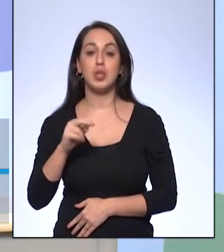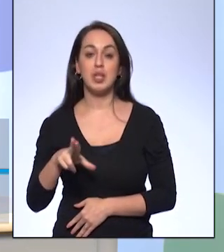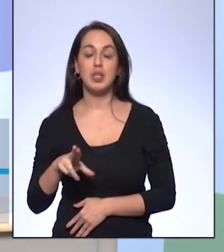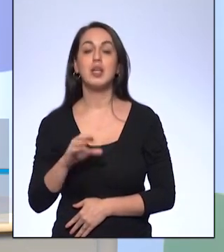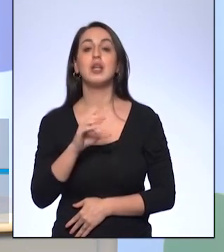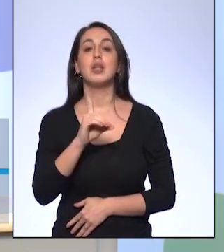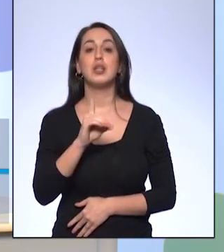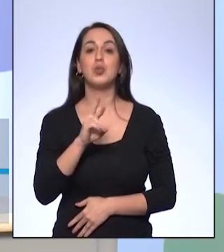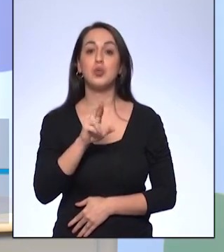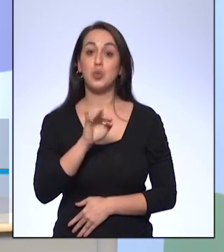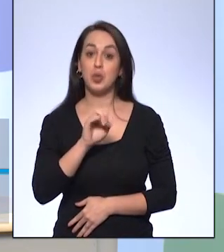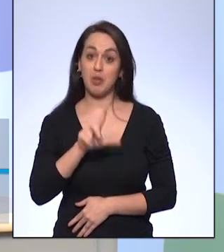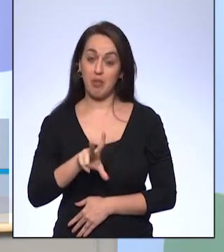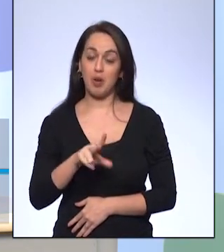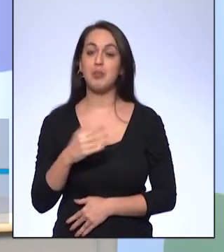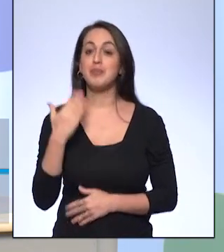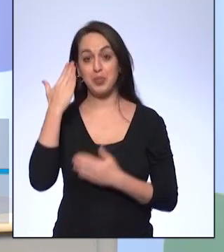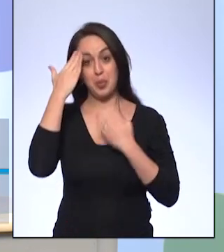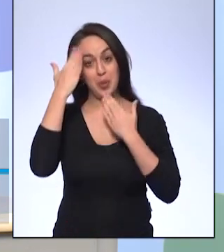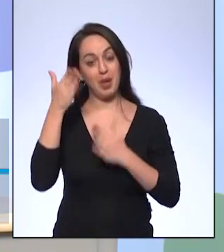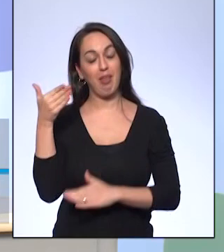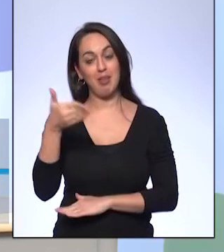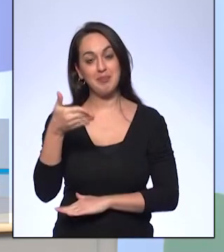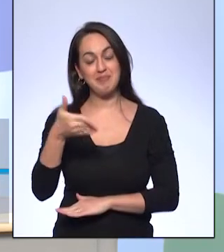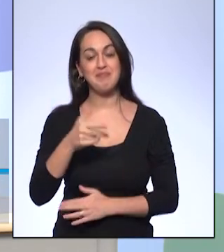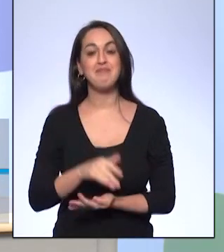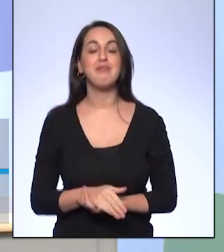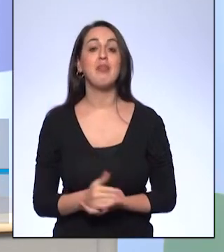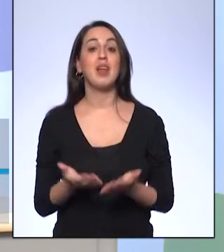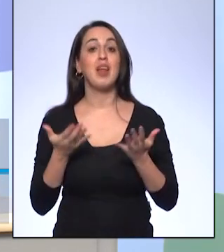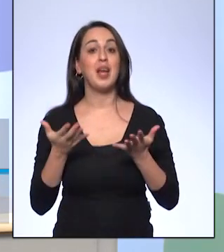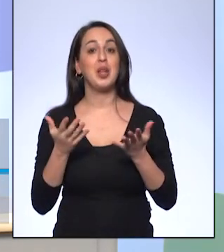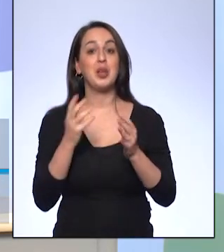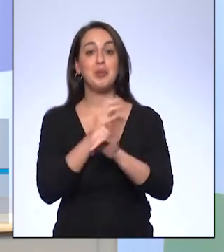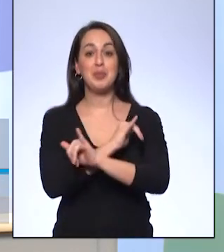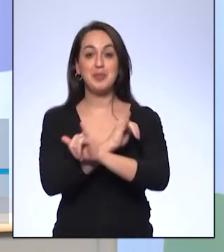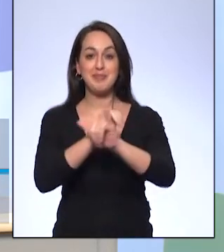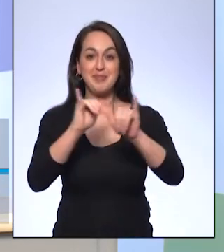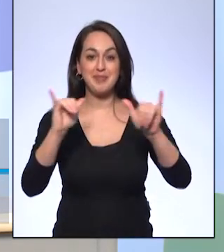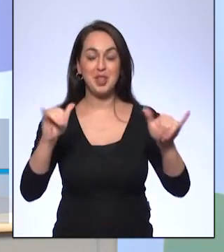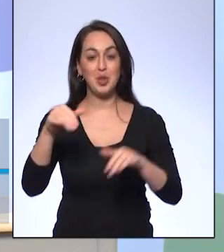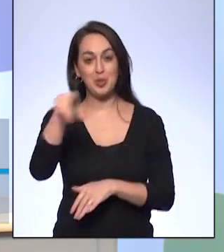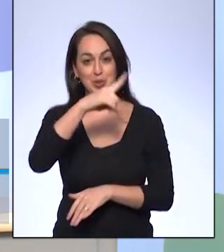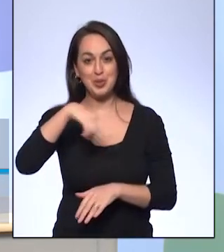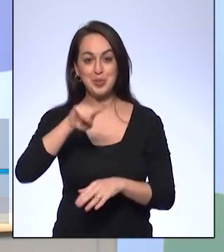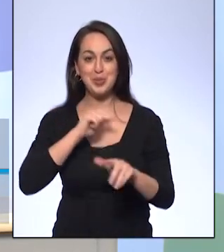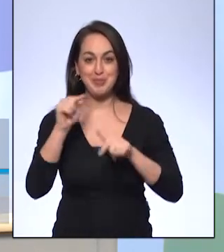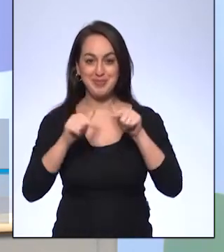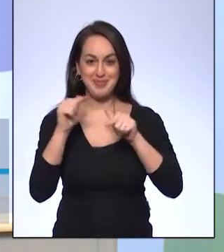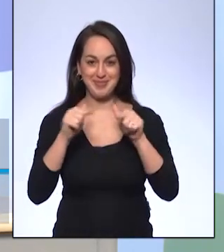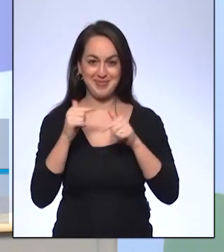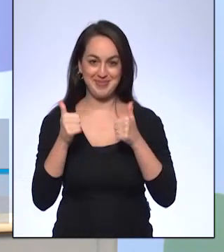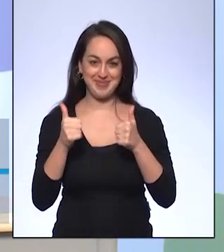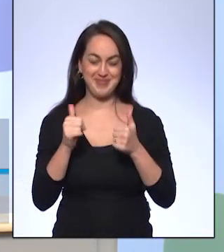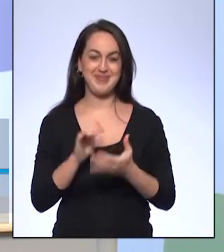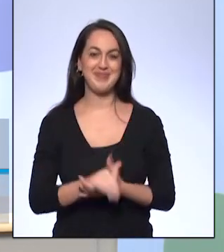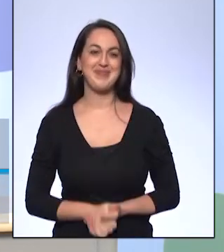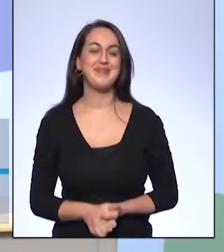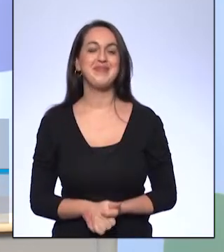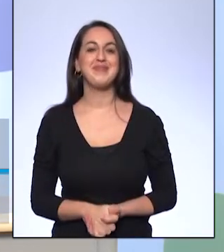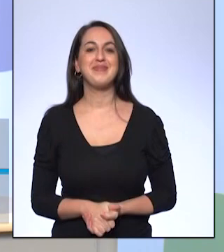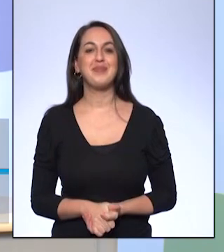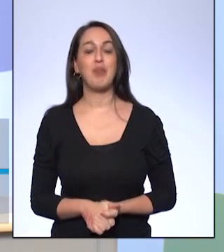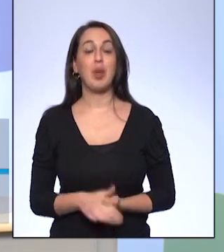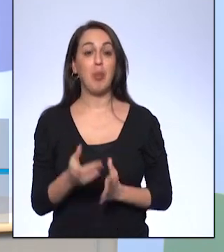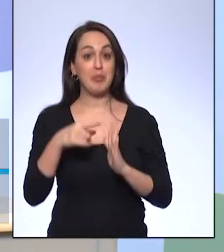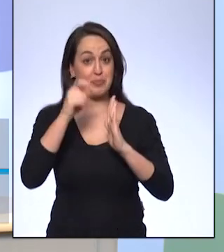4 professores, obrigada pela participação. Quero mandar um abraço também para o pessoal da produção, o Danilo e o Max. Obrigada pela ajuda, pessoal. Vamos corrigir,